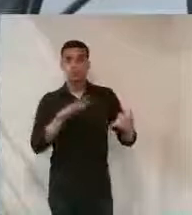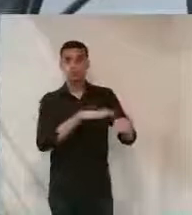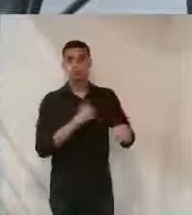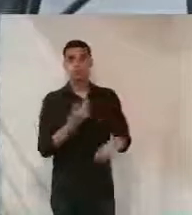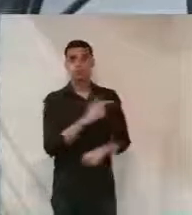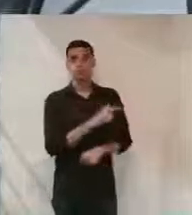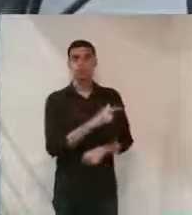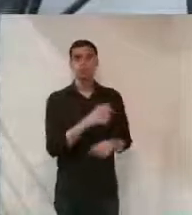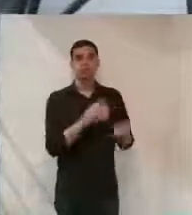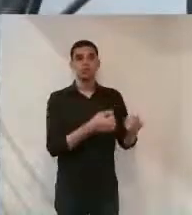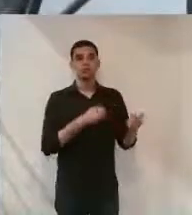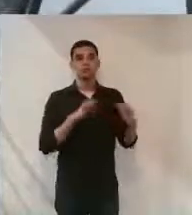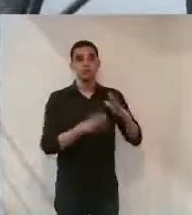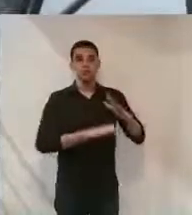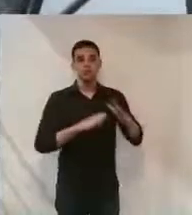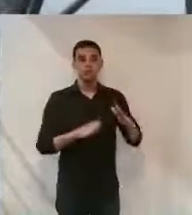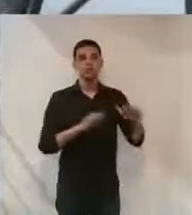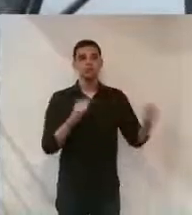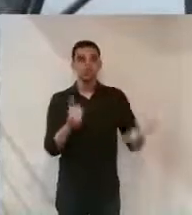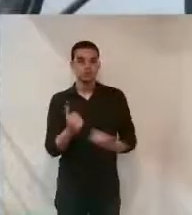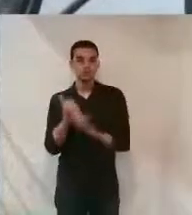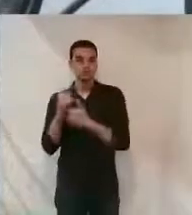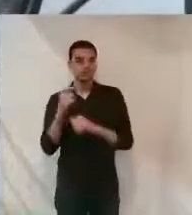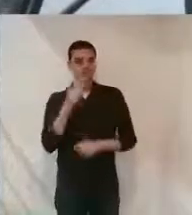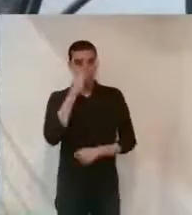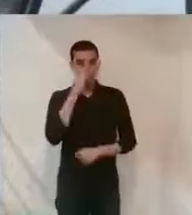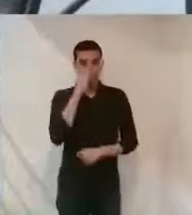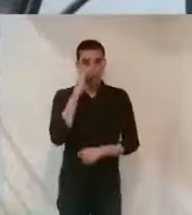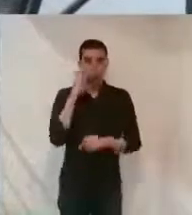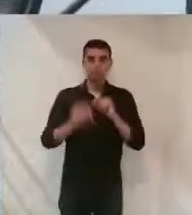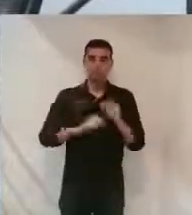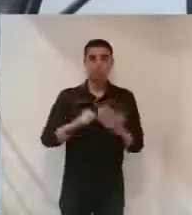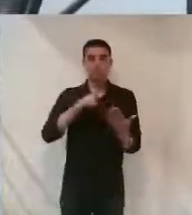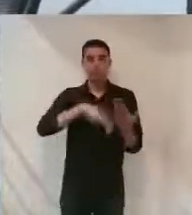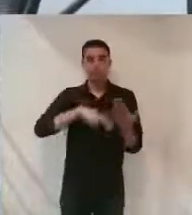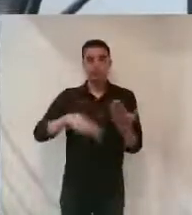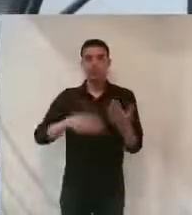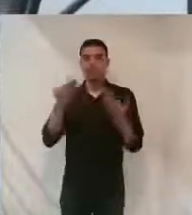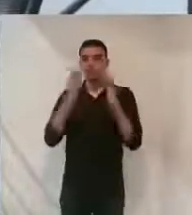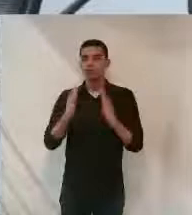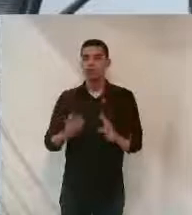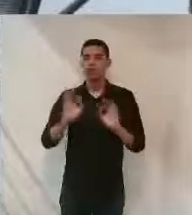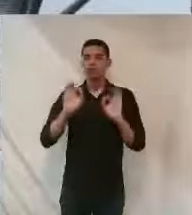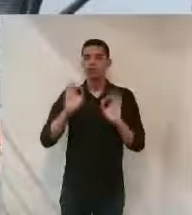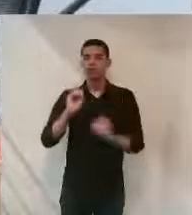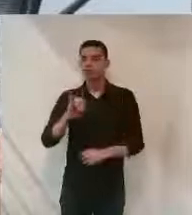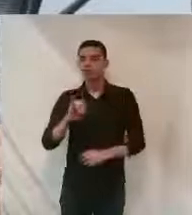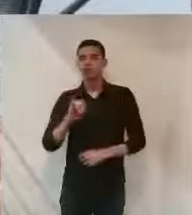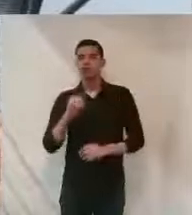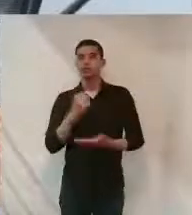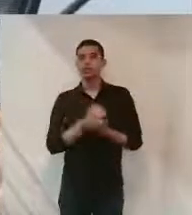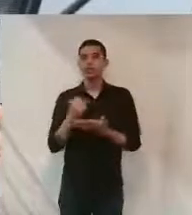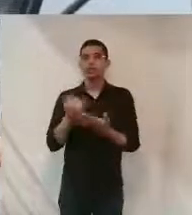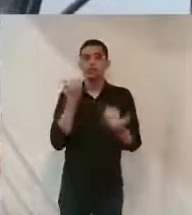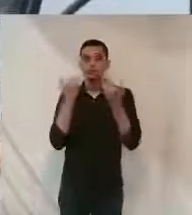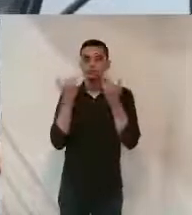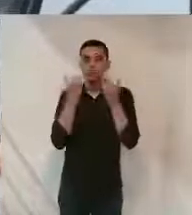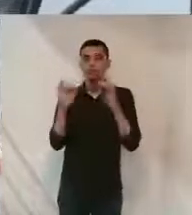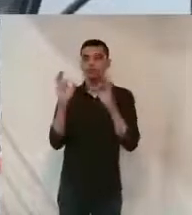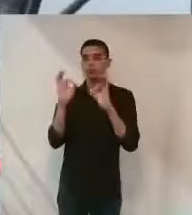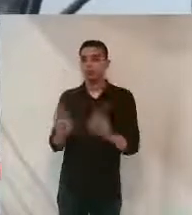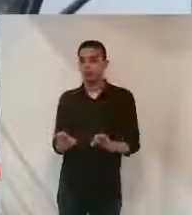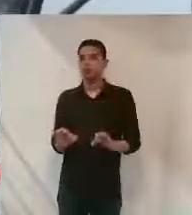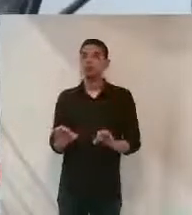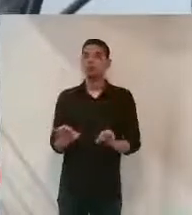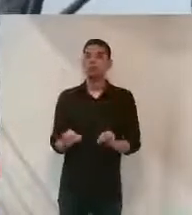de que aquela nota realmente existe, que aqueles dados daquela nota estão corretos e não estão colidentes com outras outros sistemas que